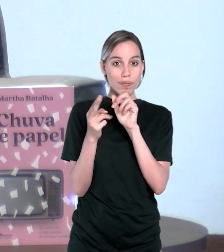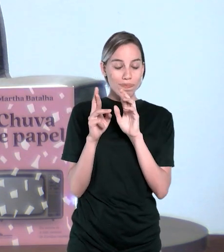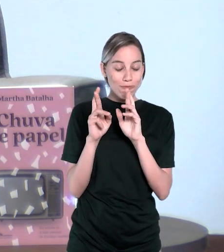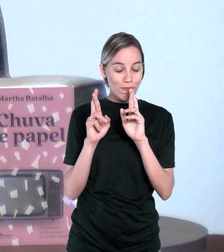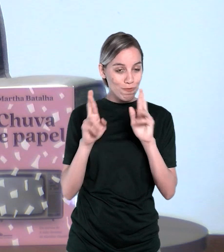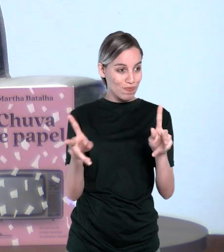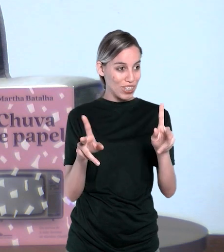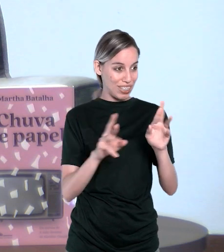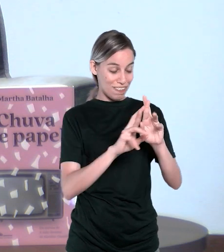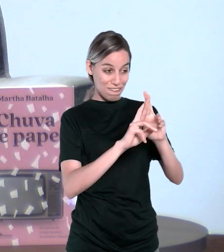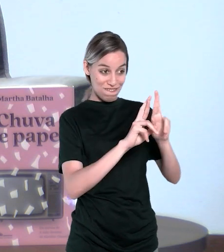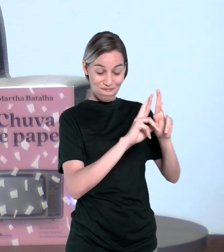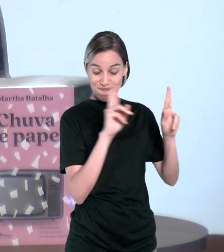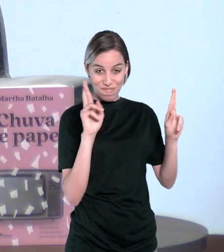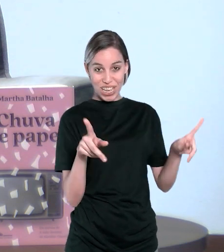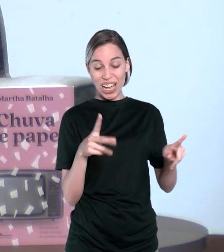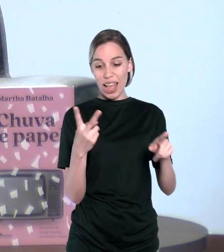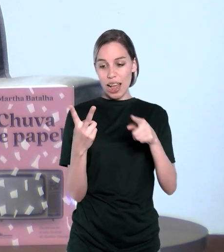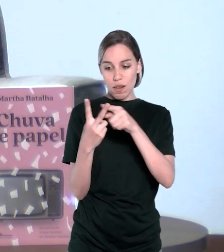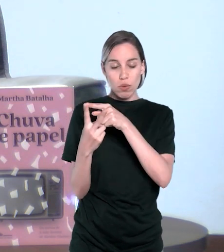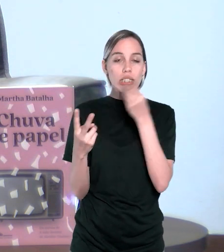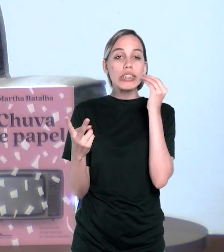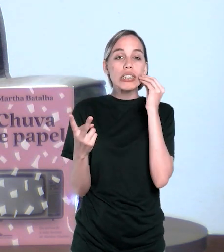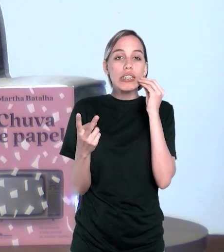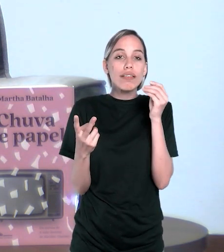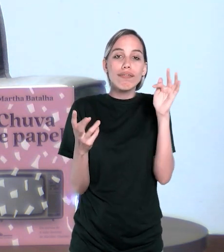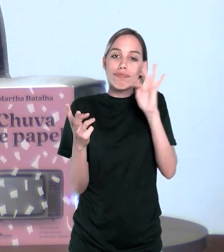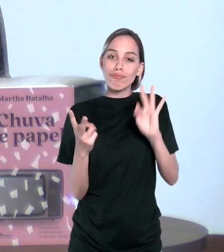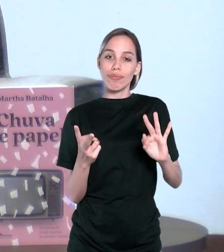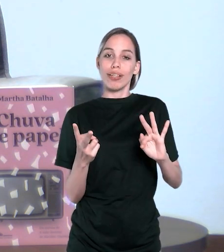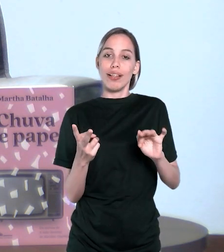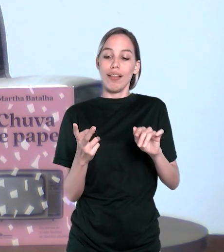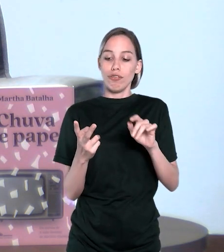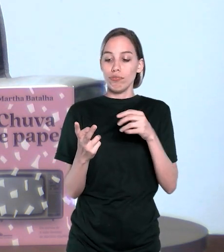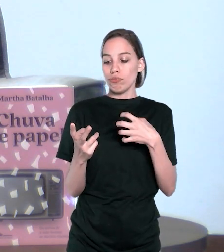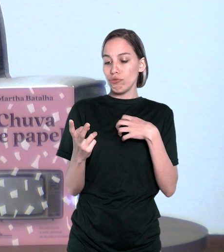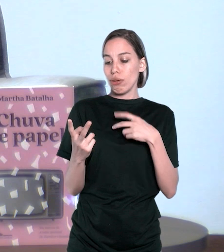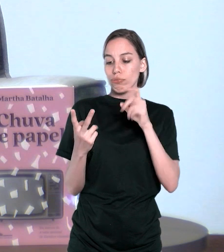elas tentam ser felizes, cada uma do seu modo.